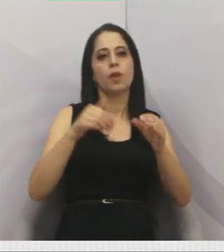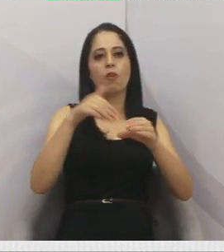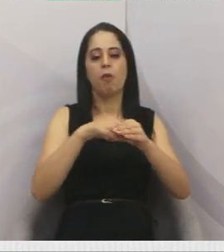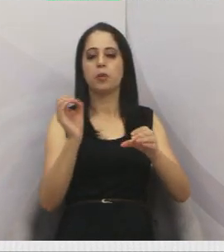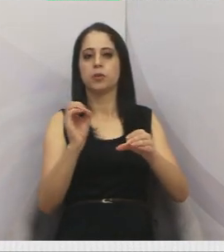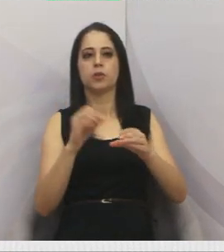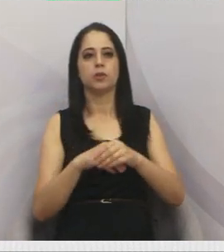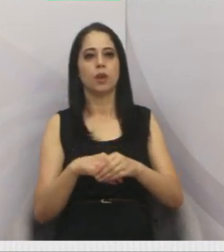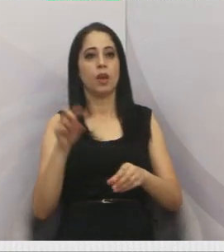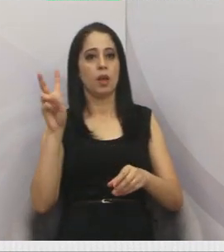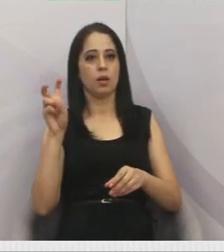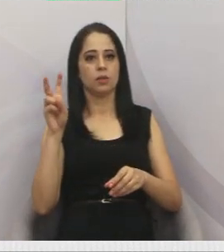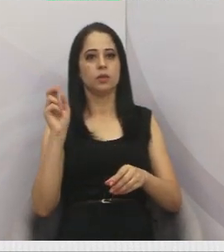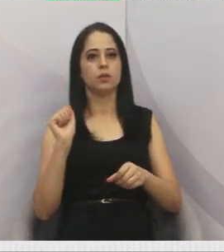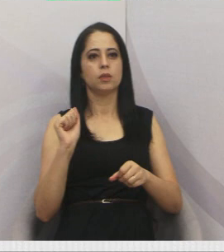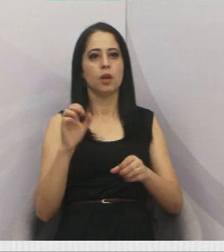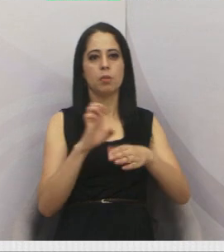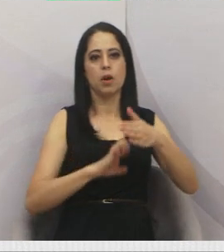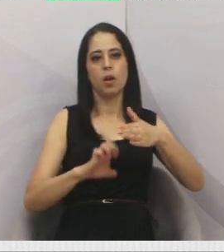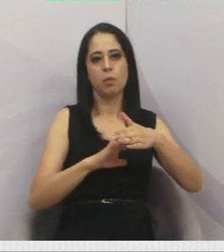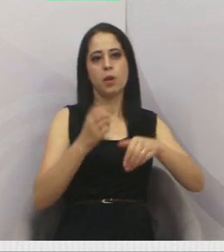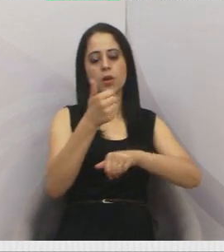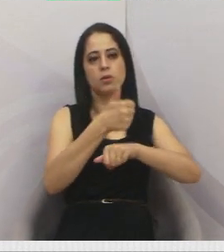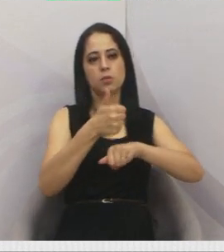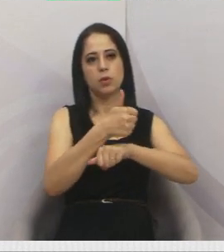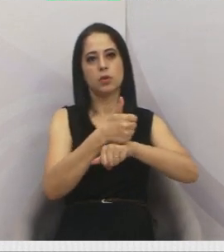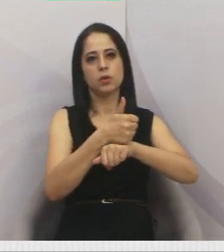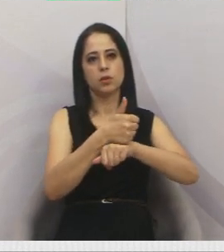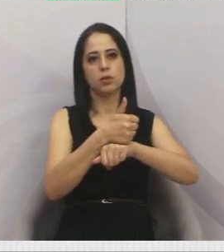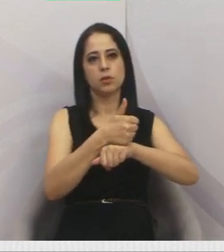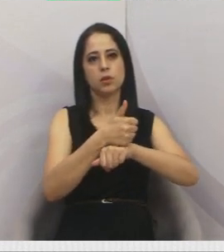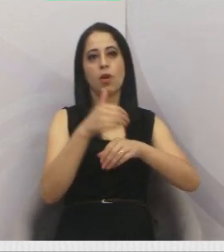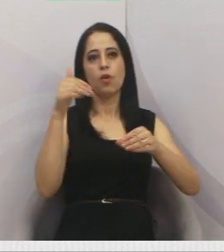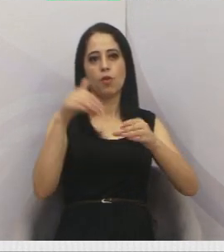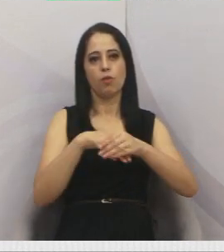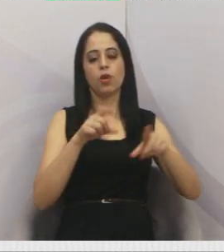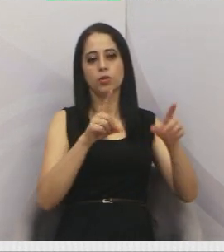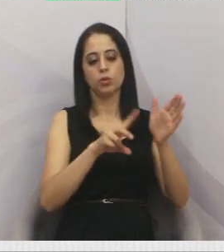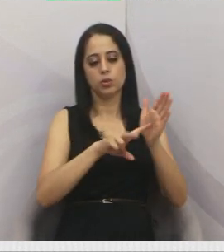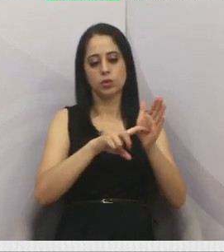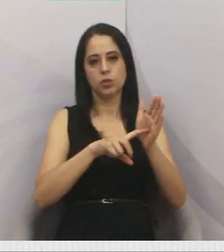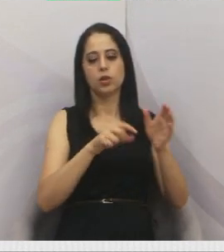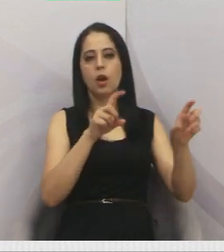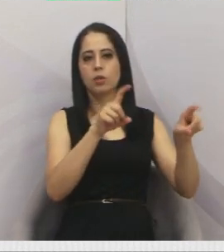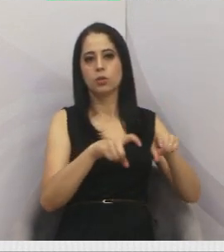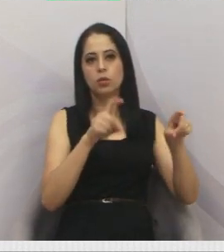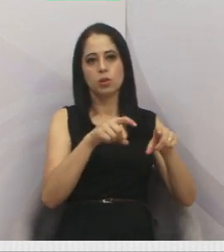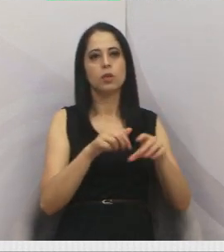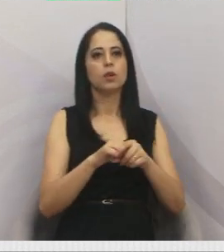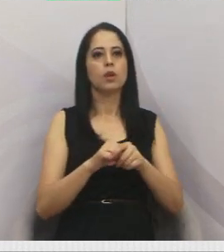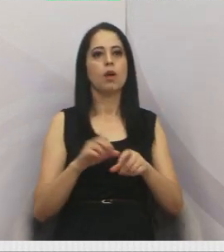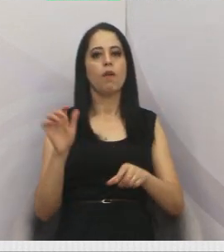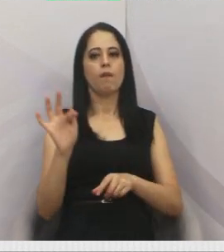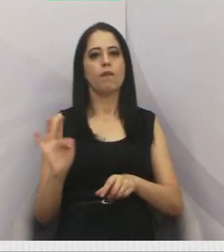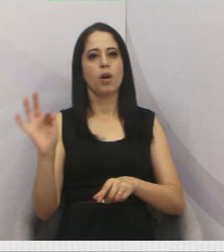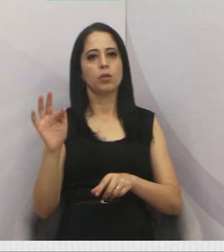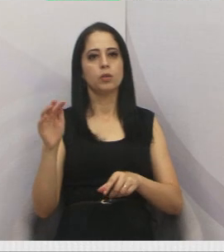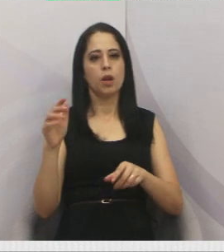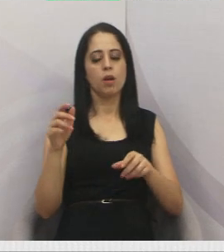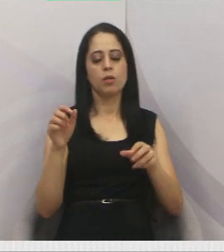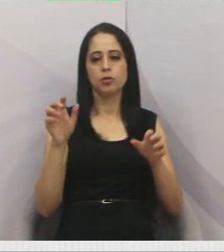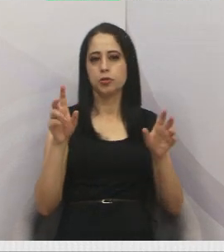branco. Segmento Empresas e Entidades Profissionais, um voto para Sindicato Rural de Jacareí. Segmento Entidades Acadêmicas, voto em